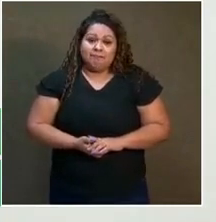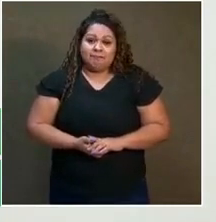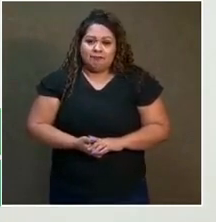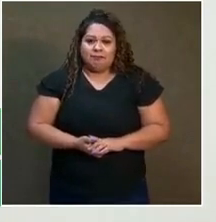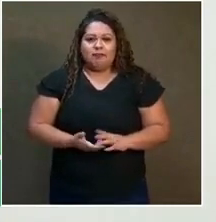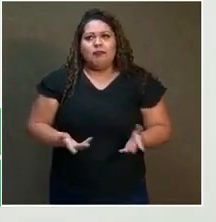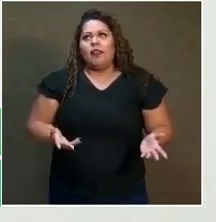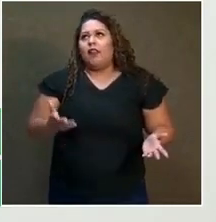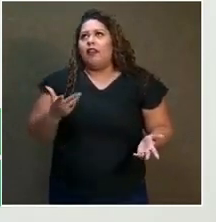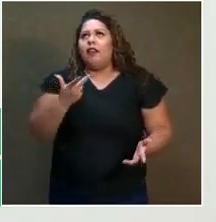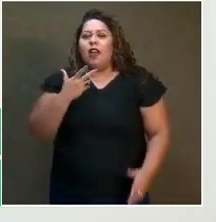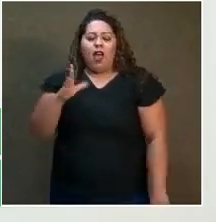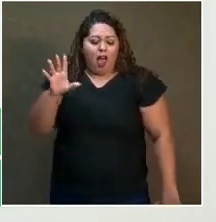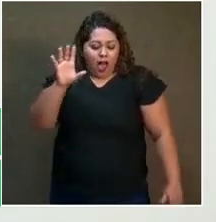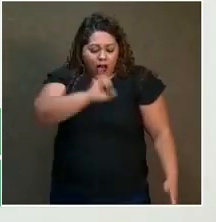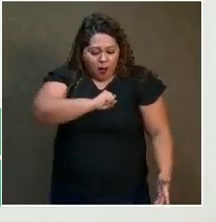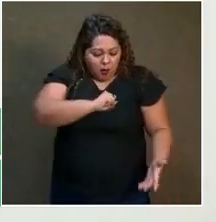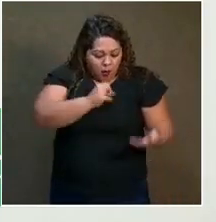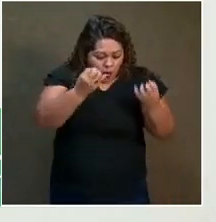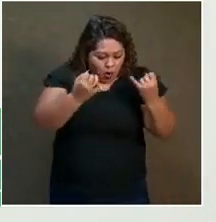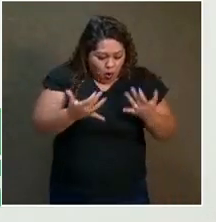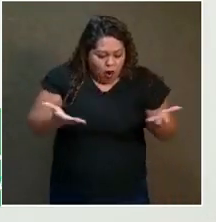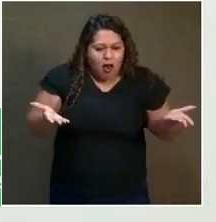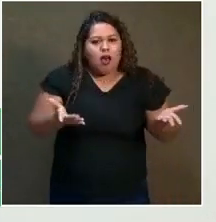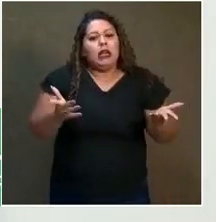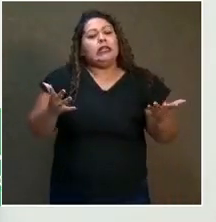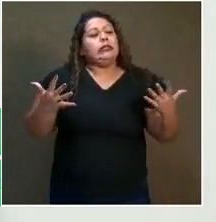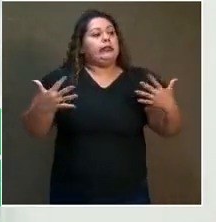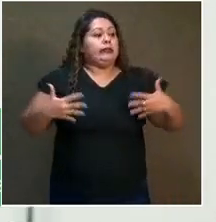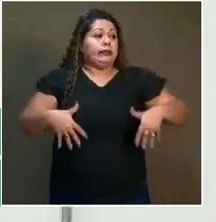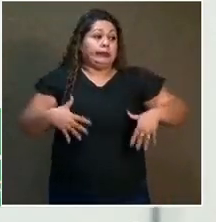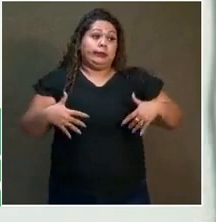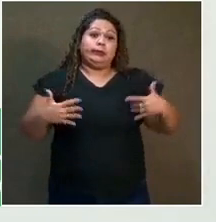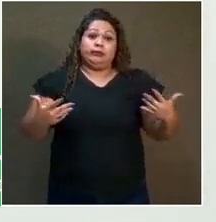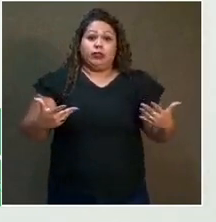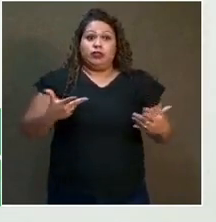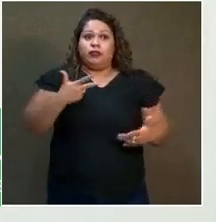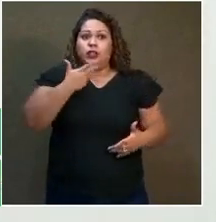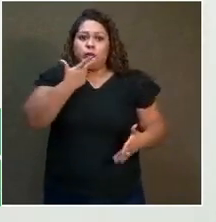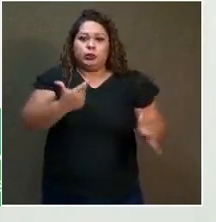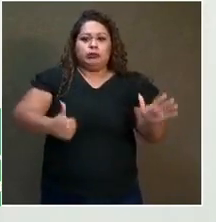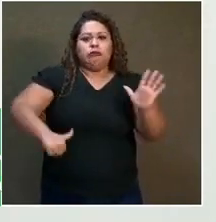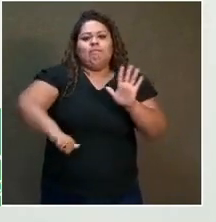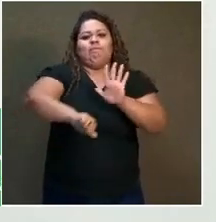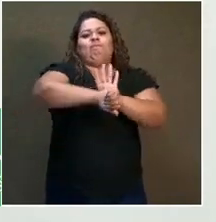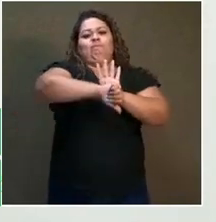Falar de amor hoje é muito complicado. Nós estamos falando de um crime